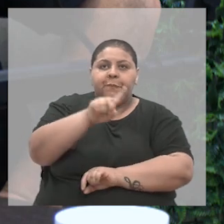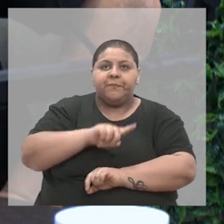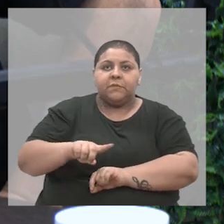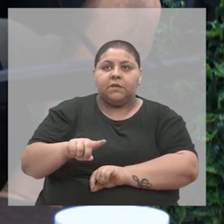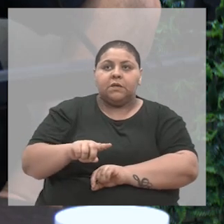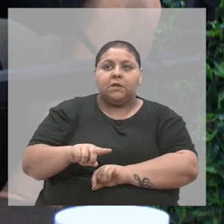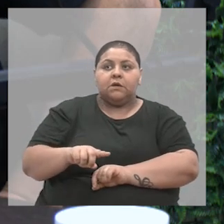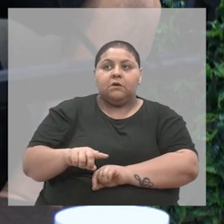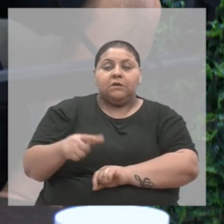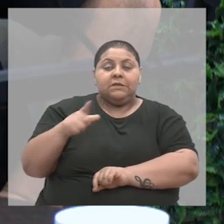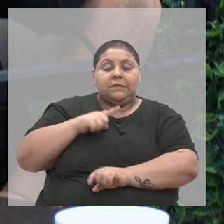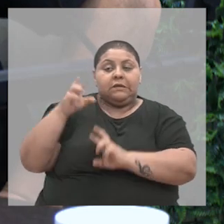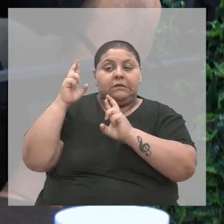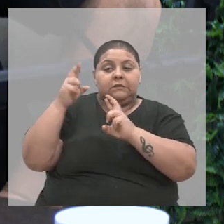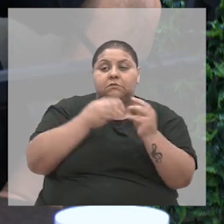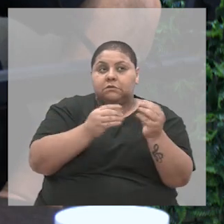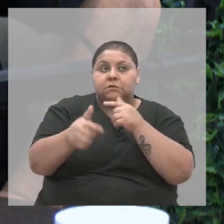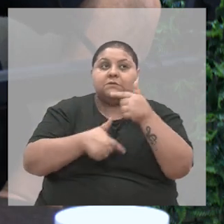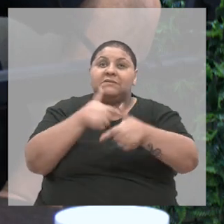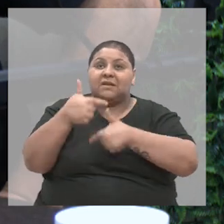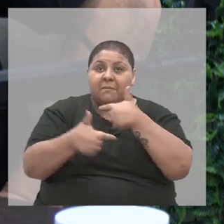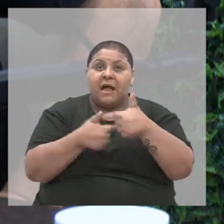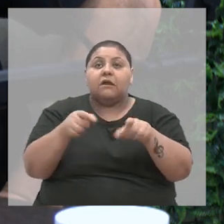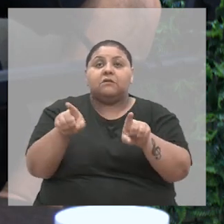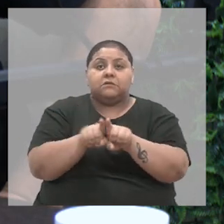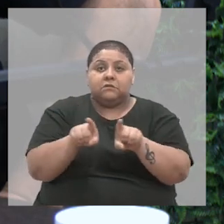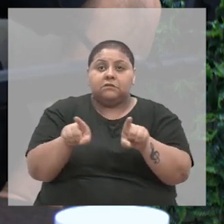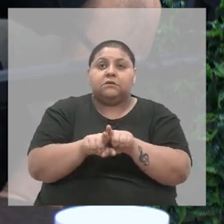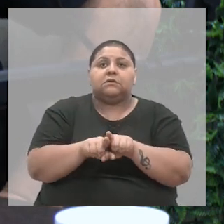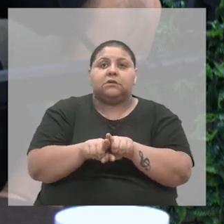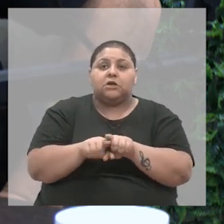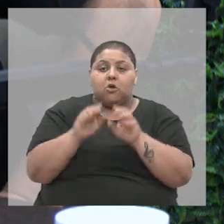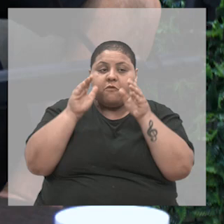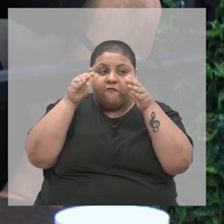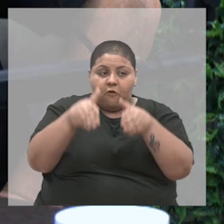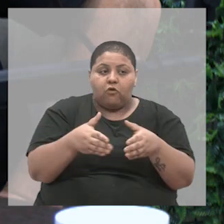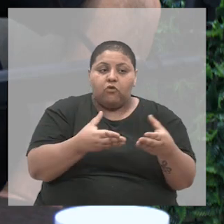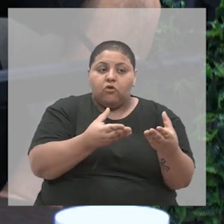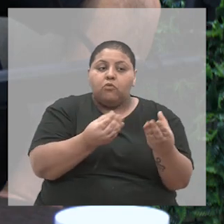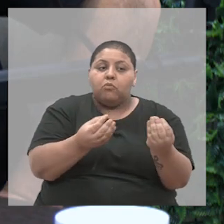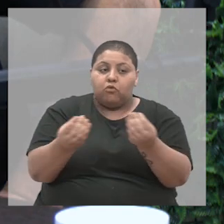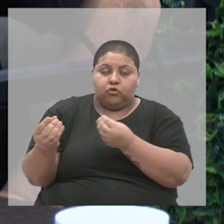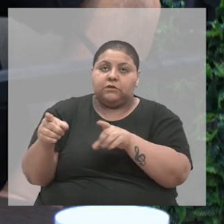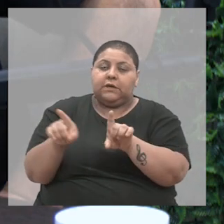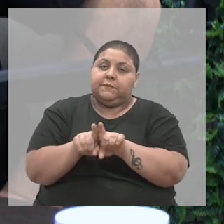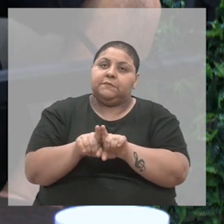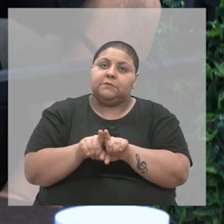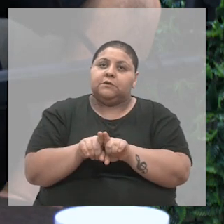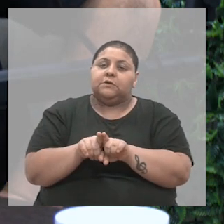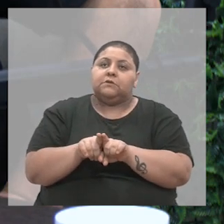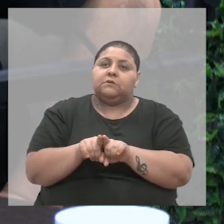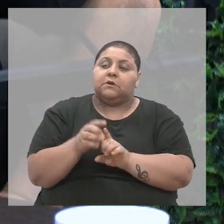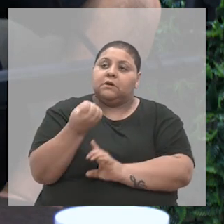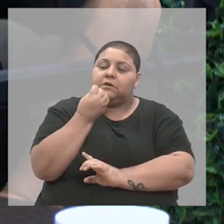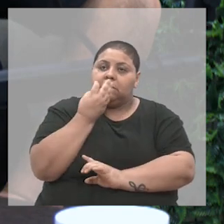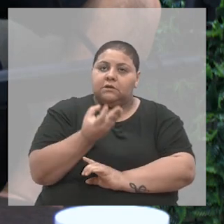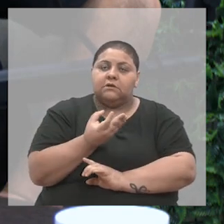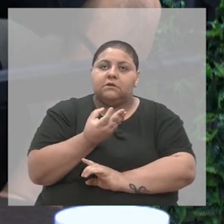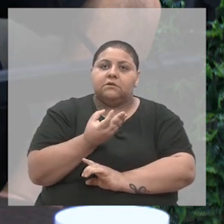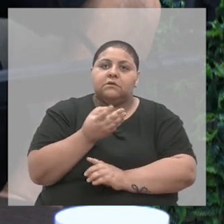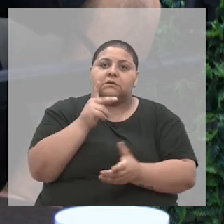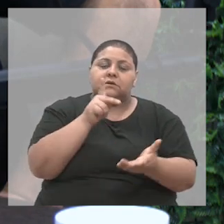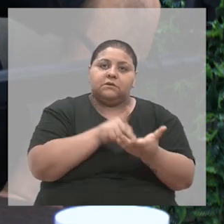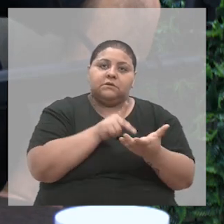eu viso muito e eu trabalho muito para isso. Eu me puxo bastante às vezes. E é bom,